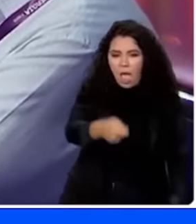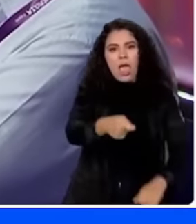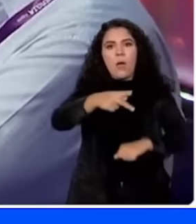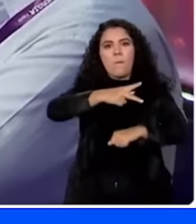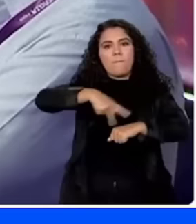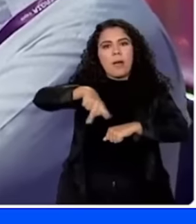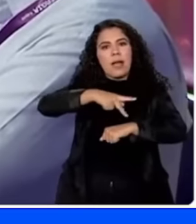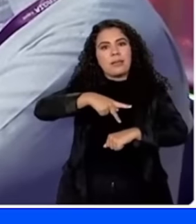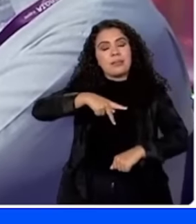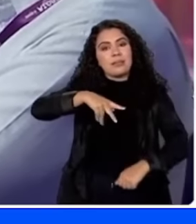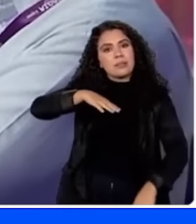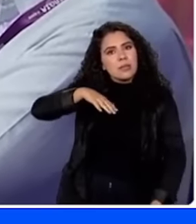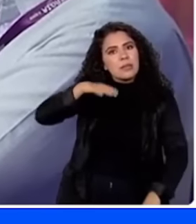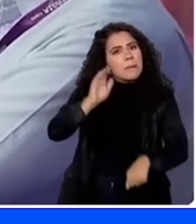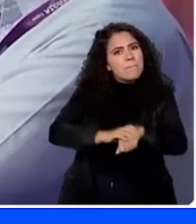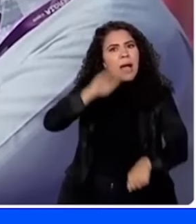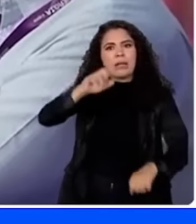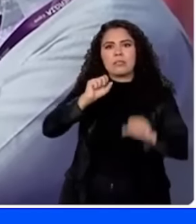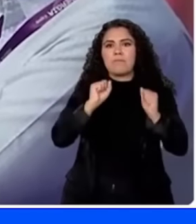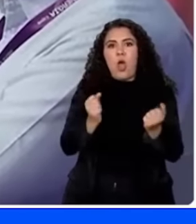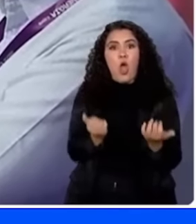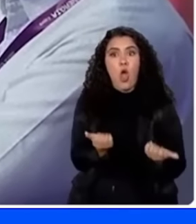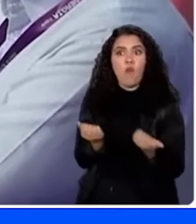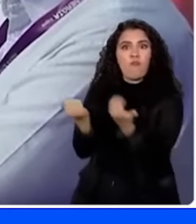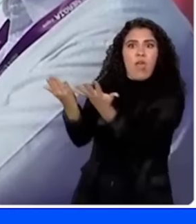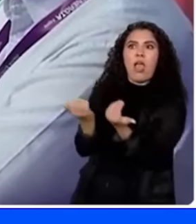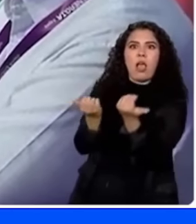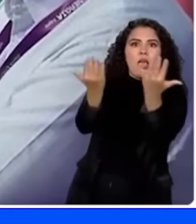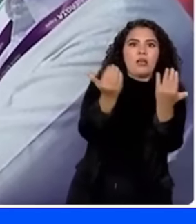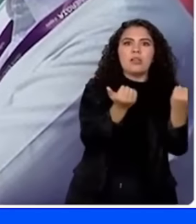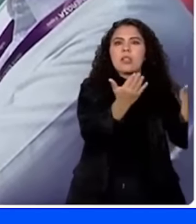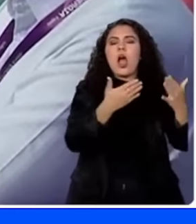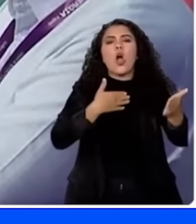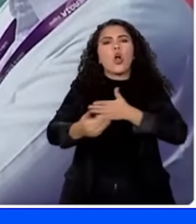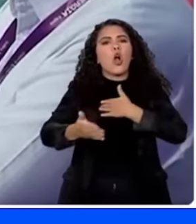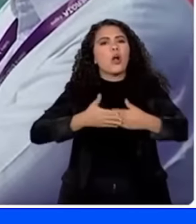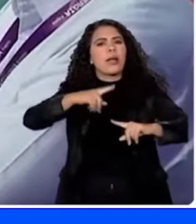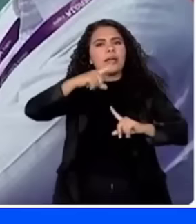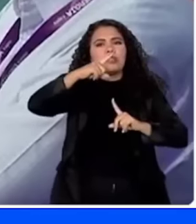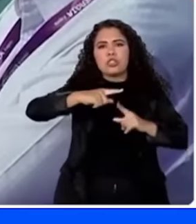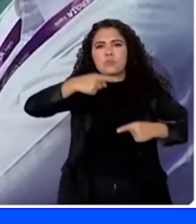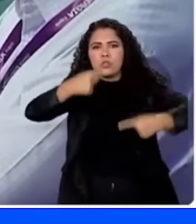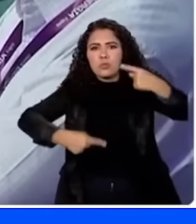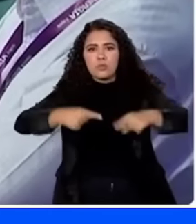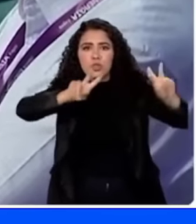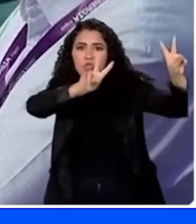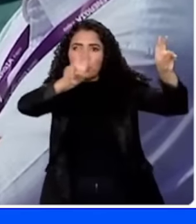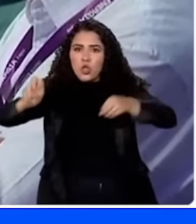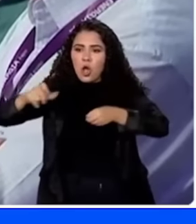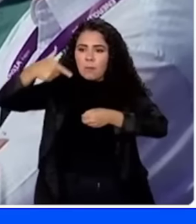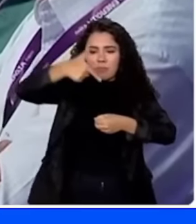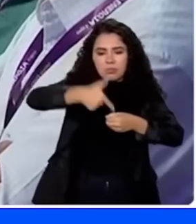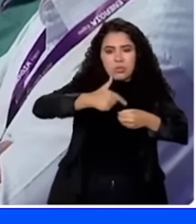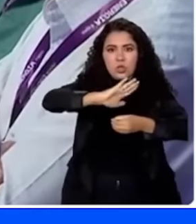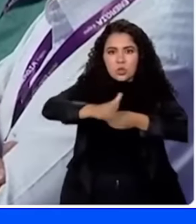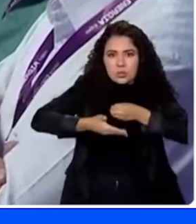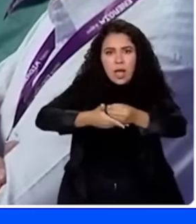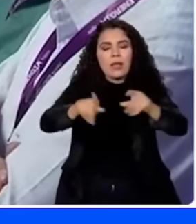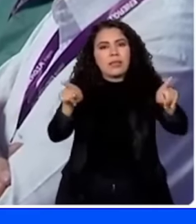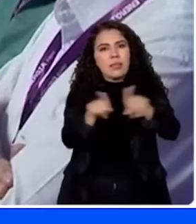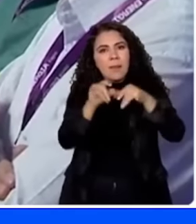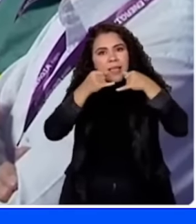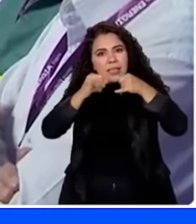que mais pode ofertar qualquer política de combustível renovável e de energia